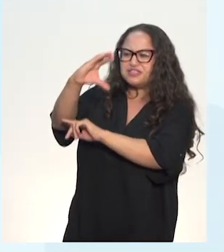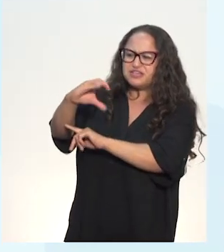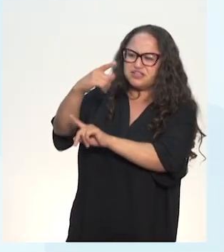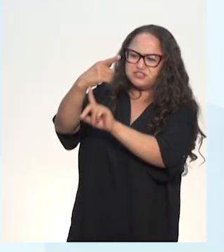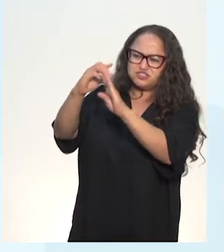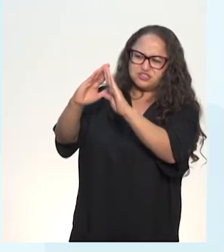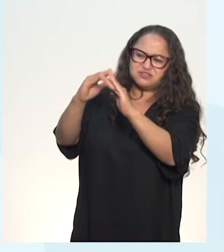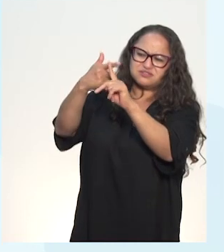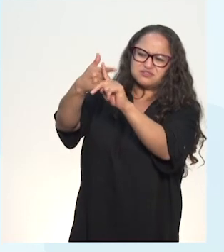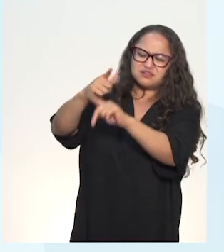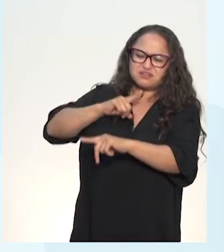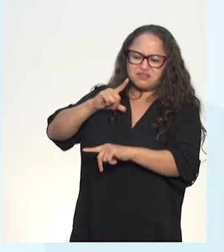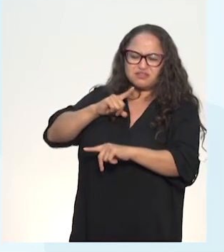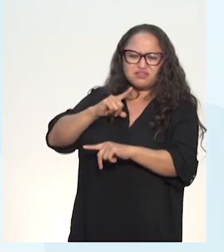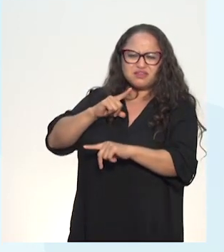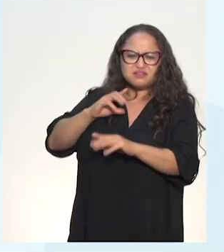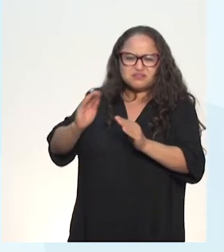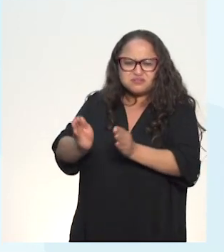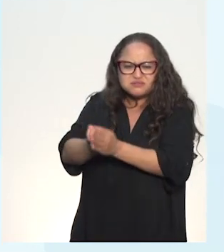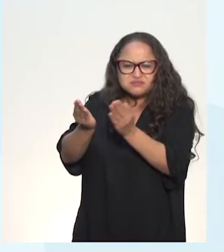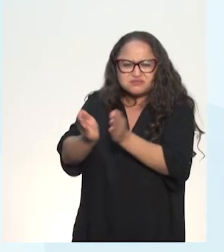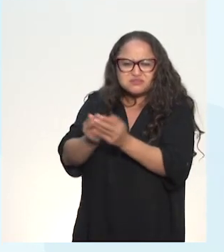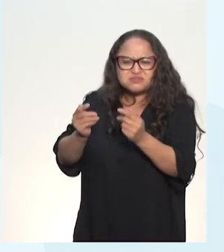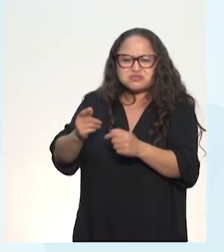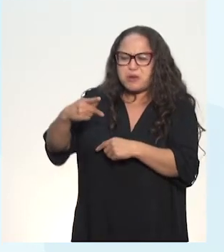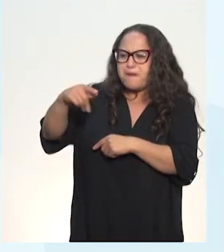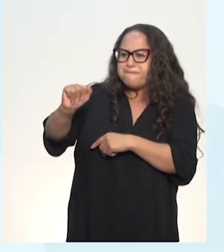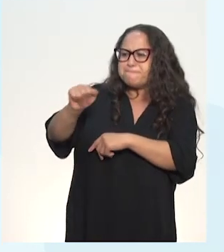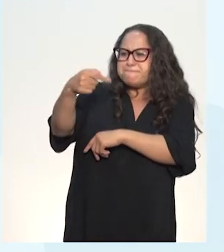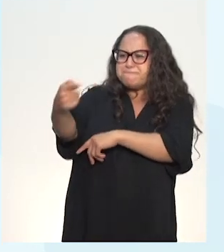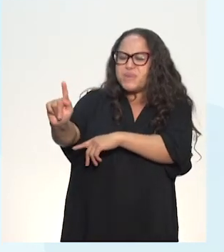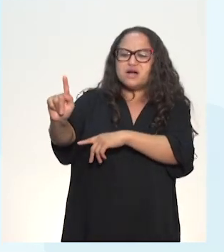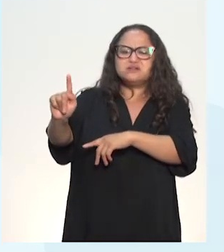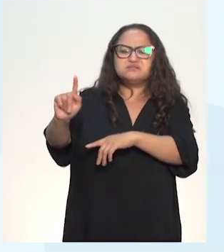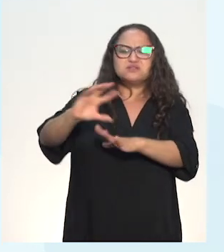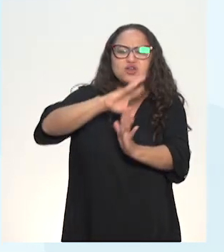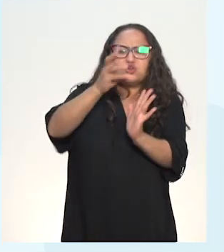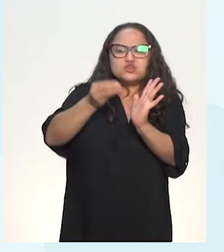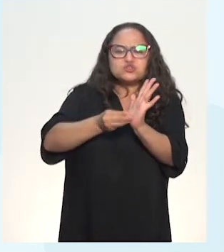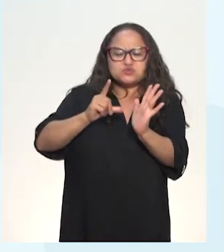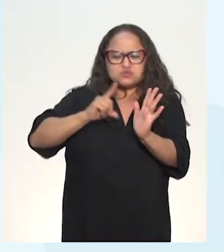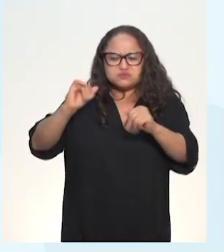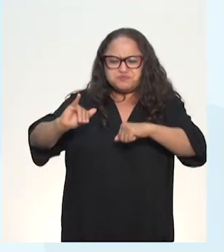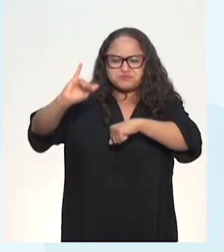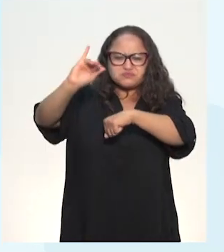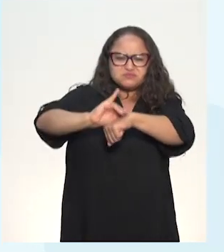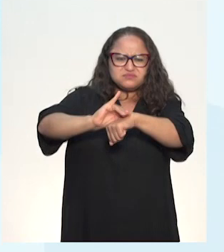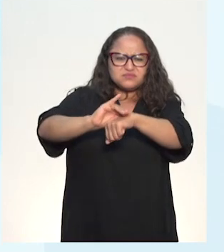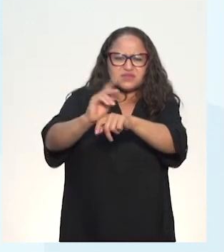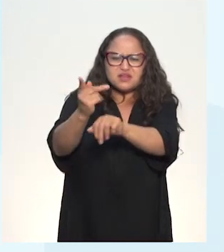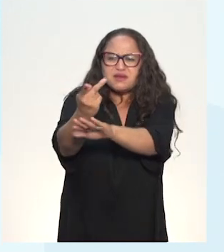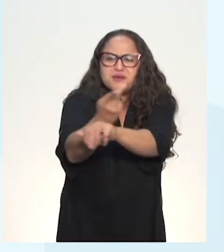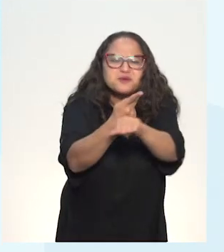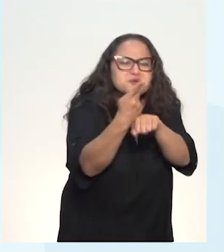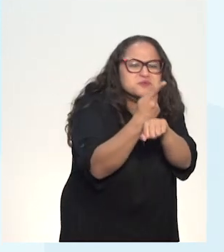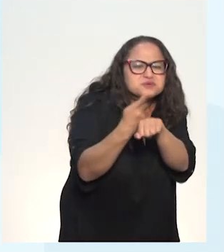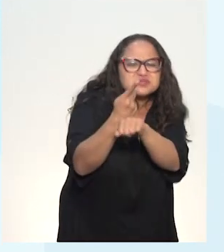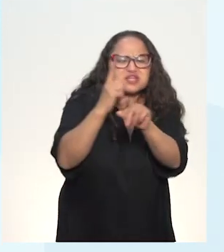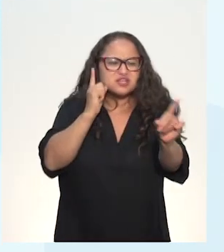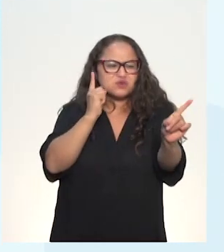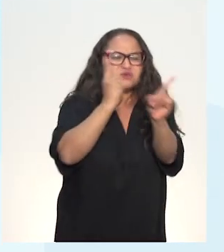braços estendidos de Pan. Tudo isto tende para o mesmo centro, busca encontrar-se e